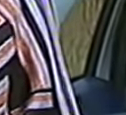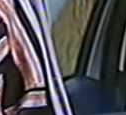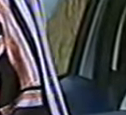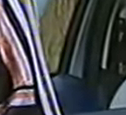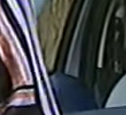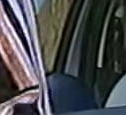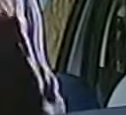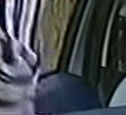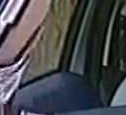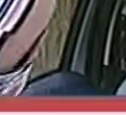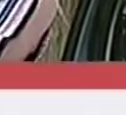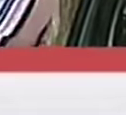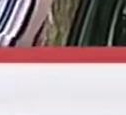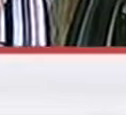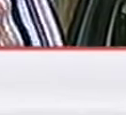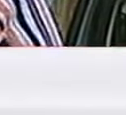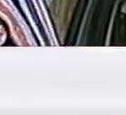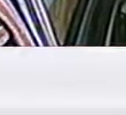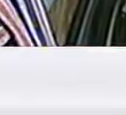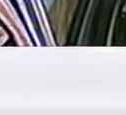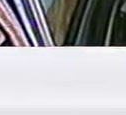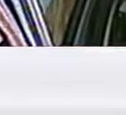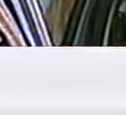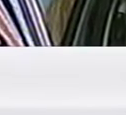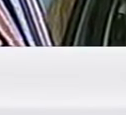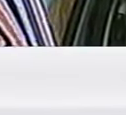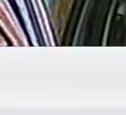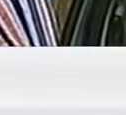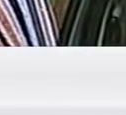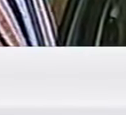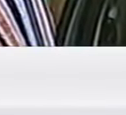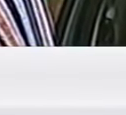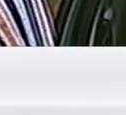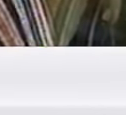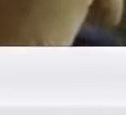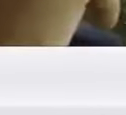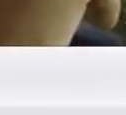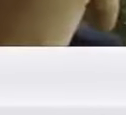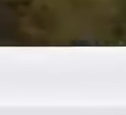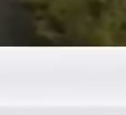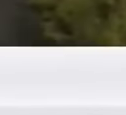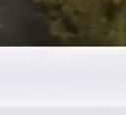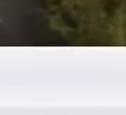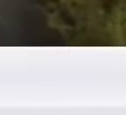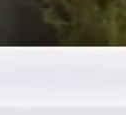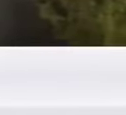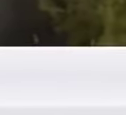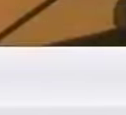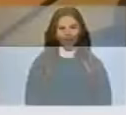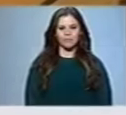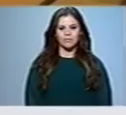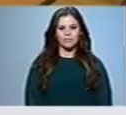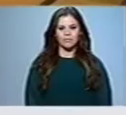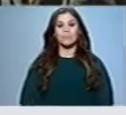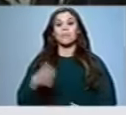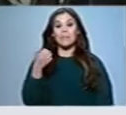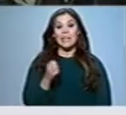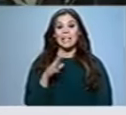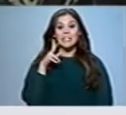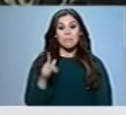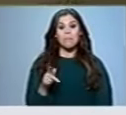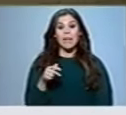aventura por tu. E por tu? Por nós. Veja porquê. Foi uma viagem incrível, 15 meses na estrada, 15 mil quilómetros e